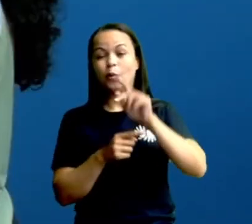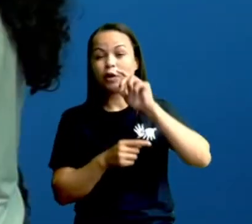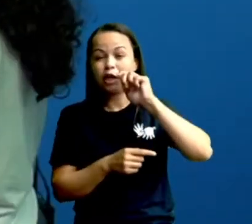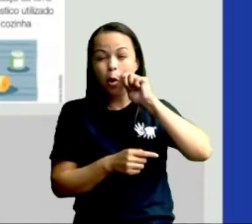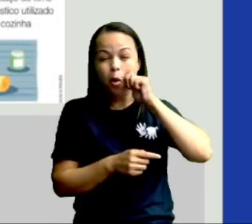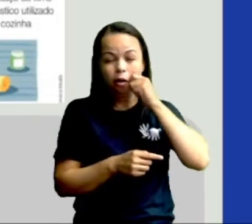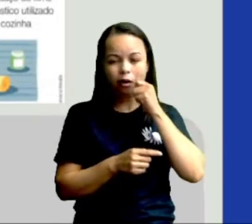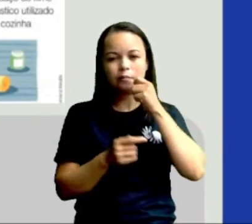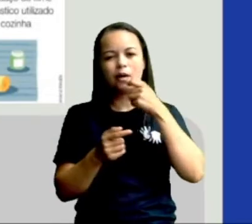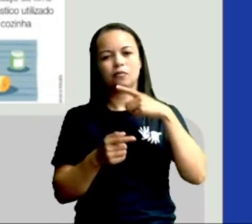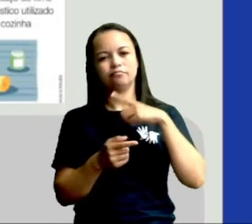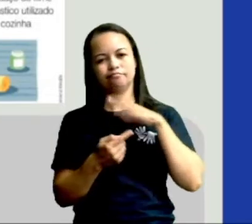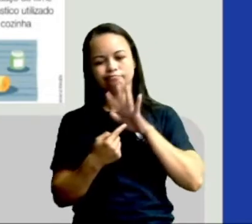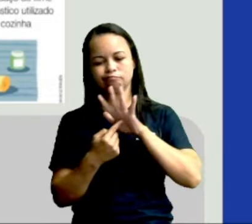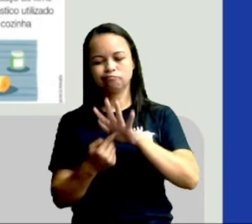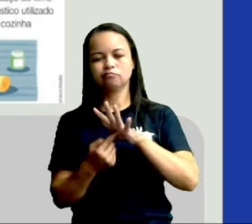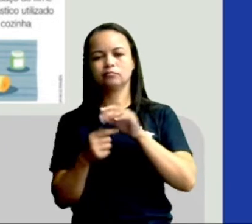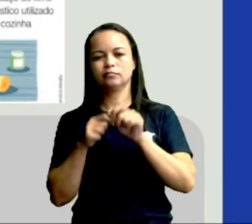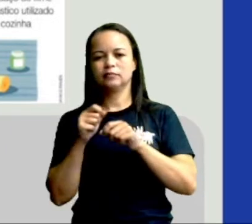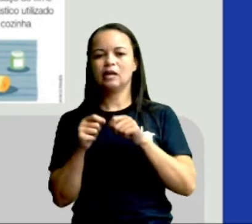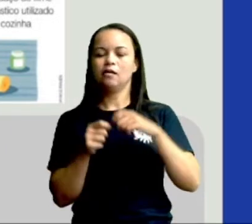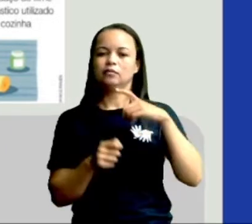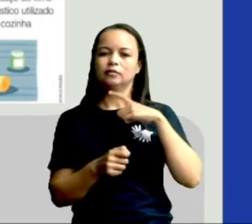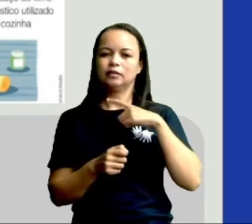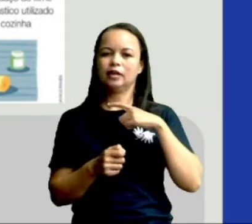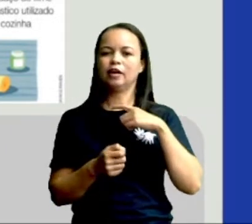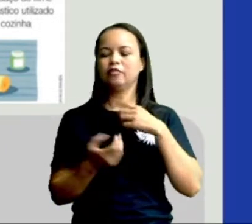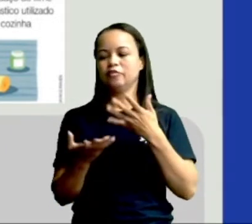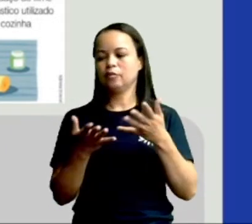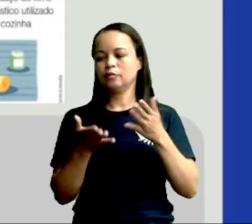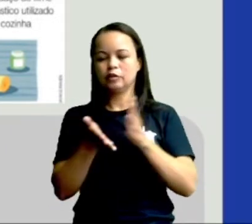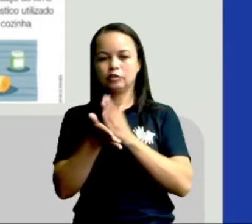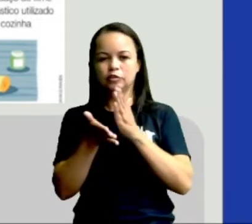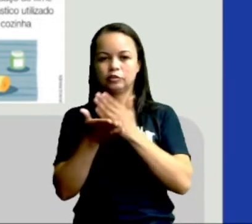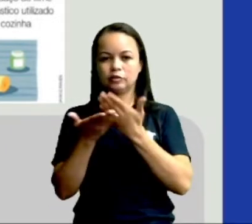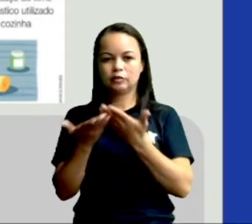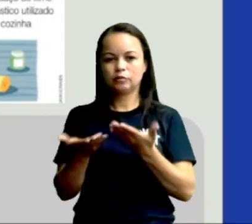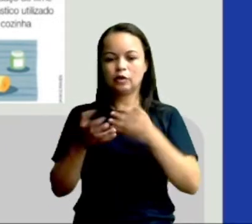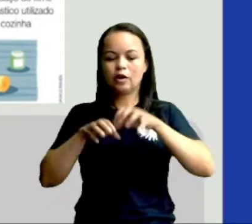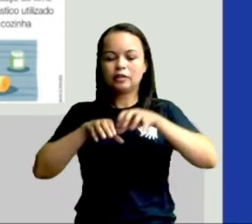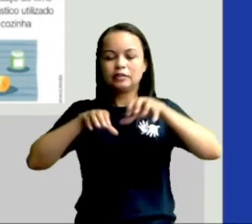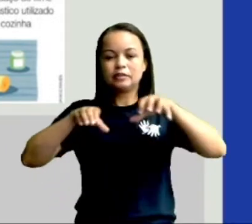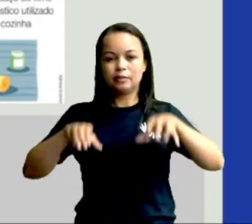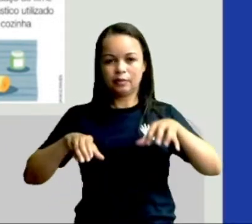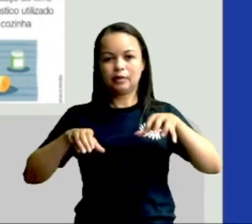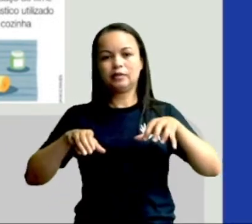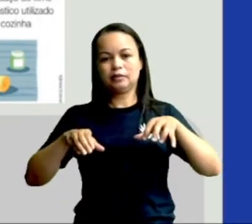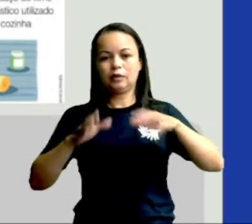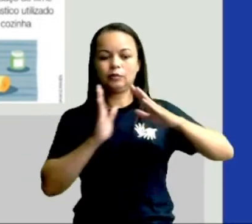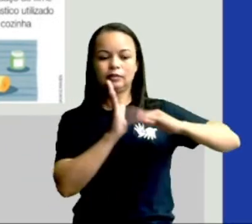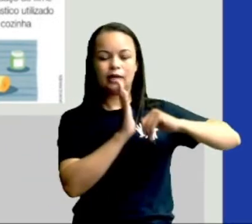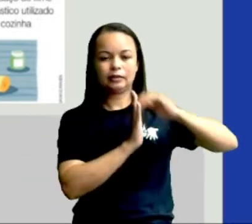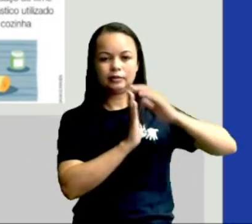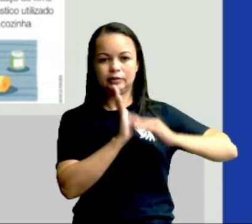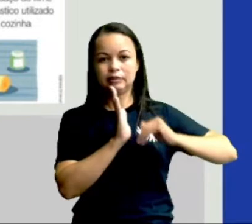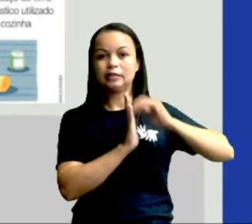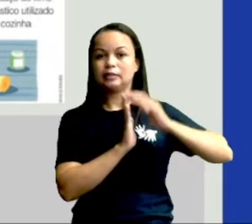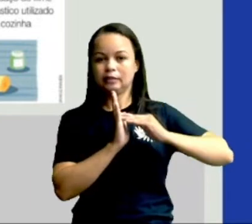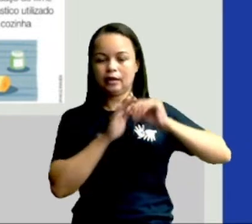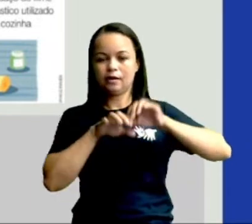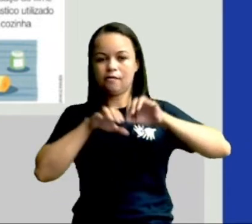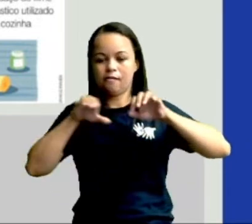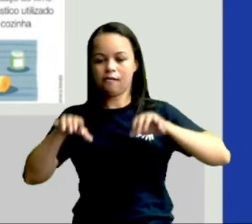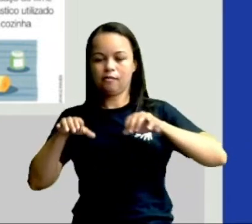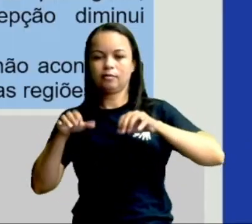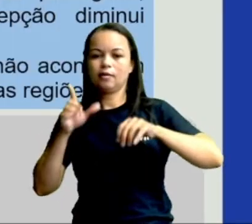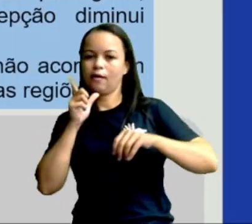nós tivemos também, né, uma sugestão que está no livro didático, que foi a separação da tinta, separar a tinta da